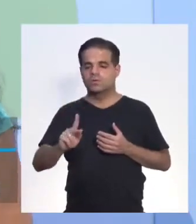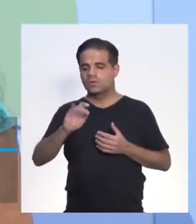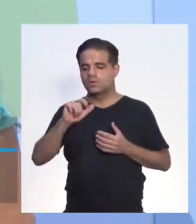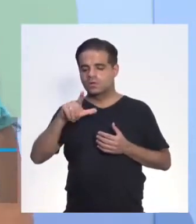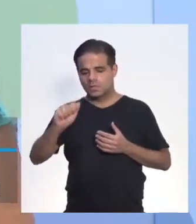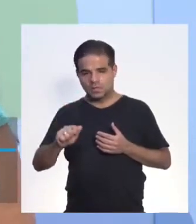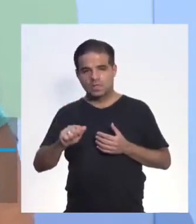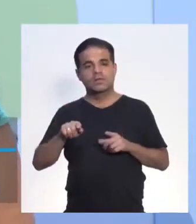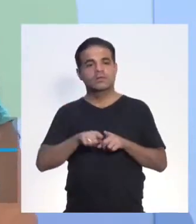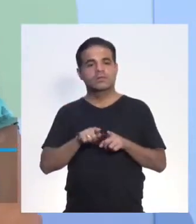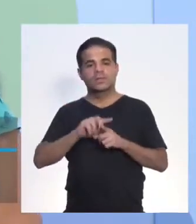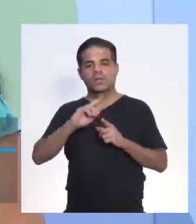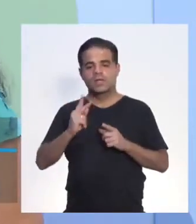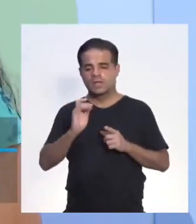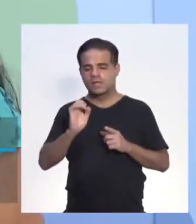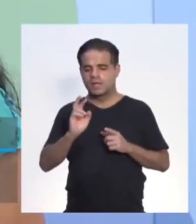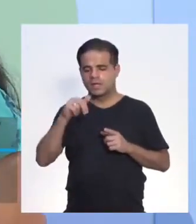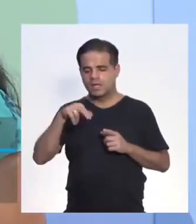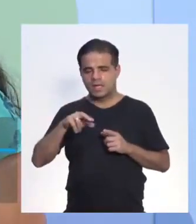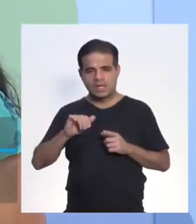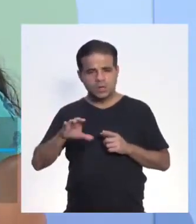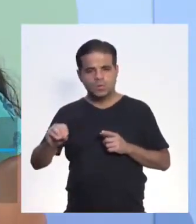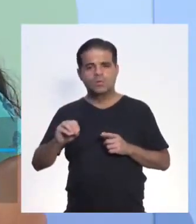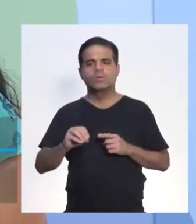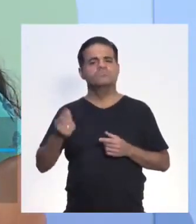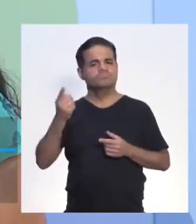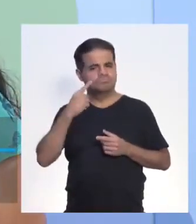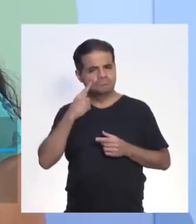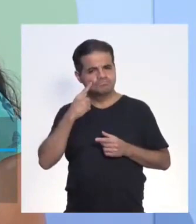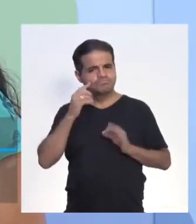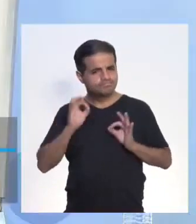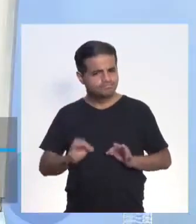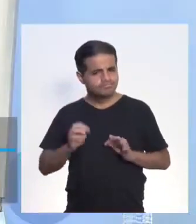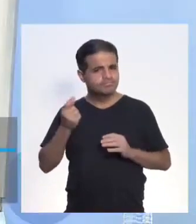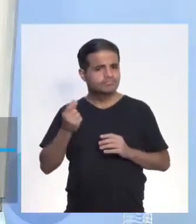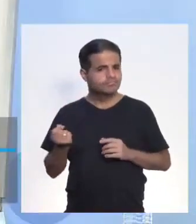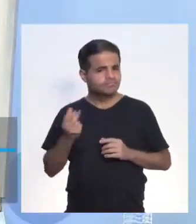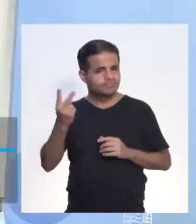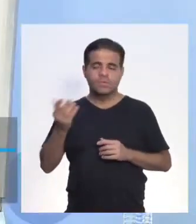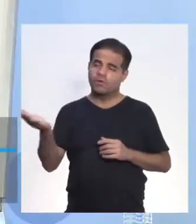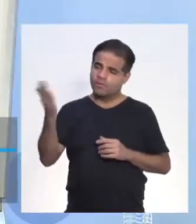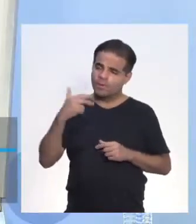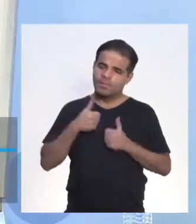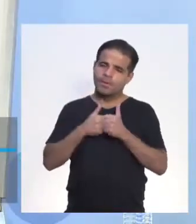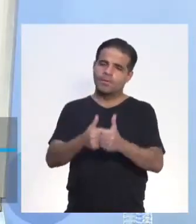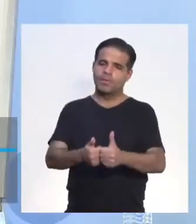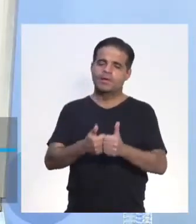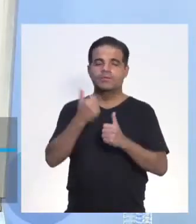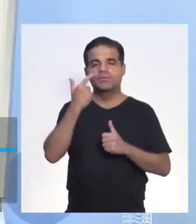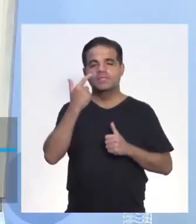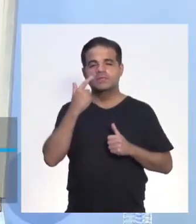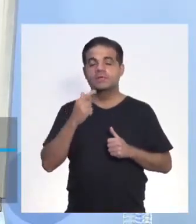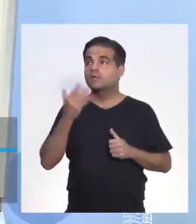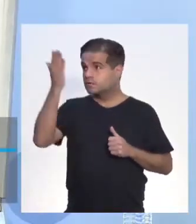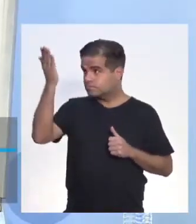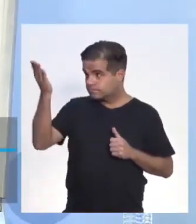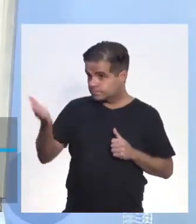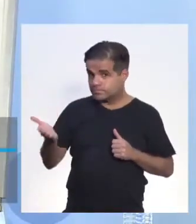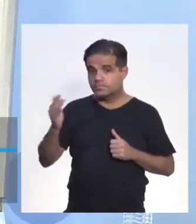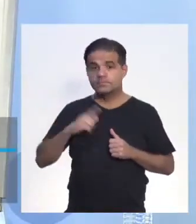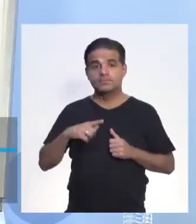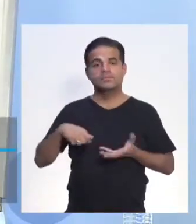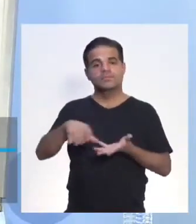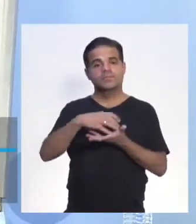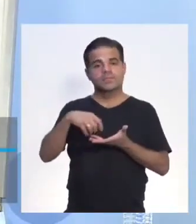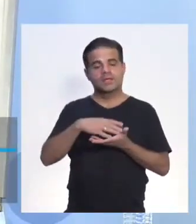Keila e o Henrico. Vamos então confirmar esses valores, professora? Vamos sim. Então me acompanhe aqui, por favor. Então a gente tem o que mesmo? Que a